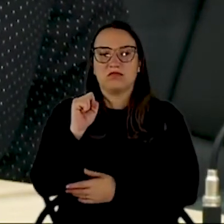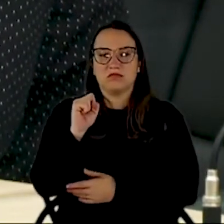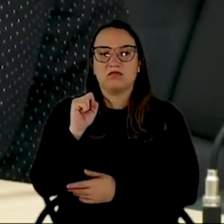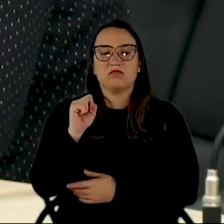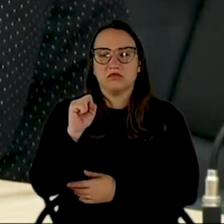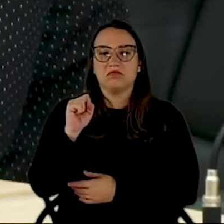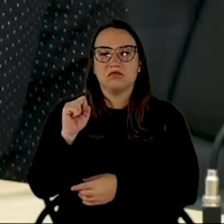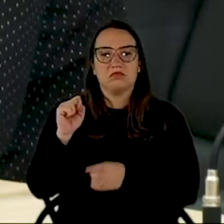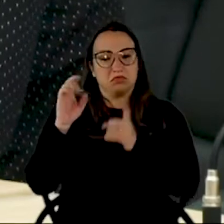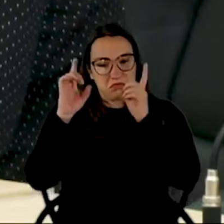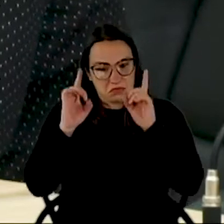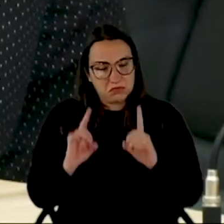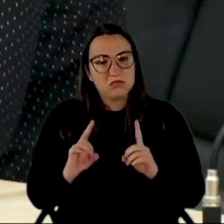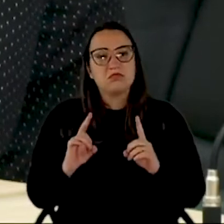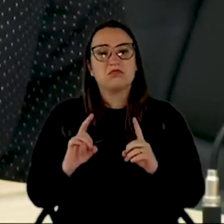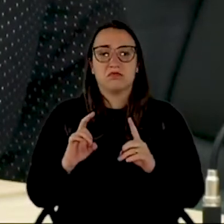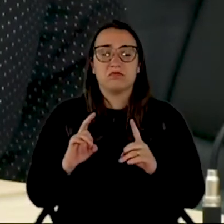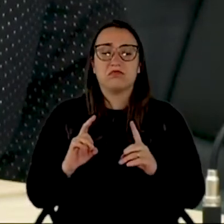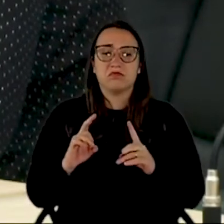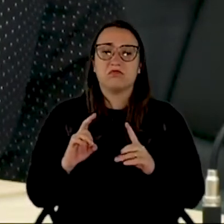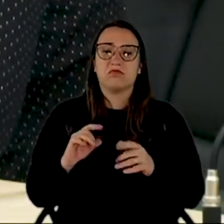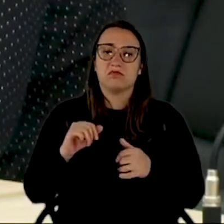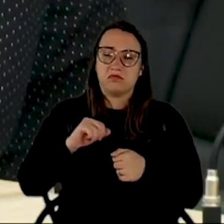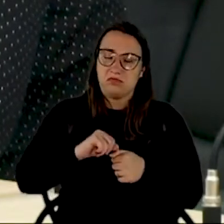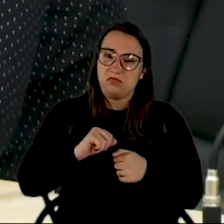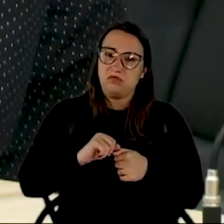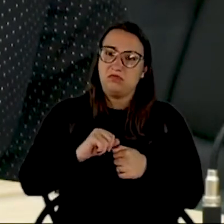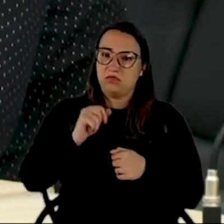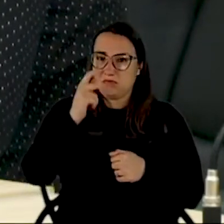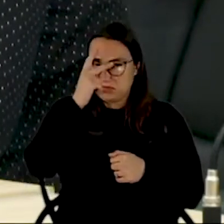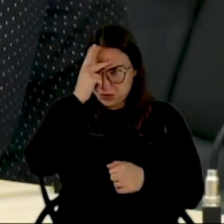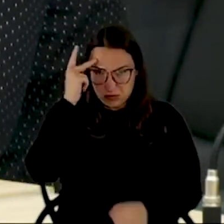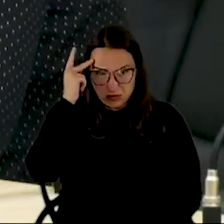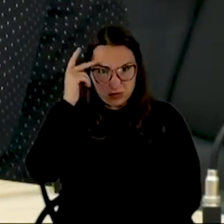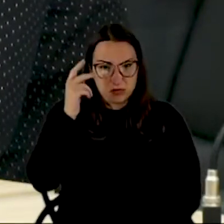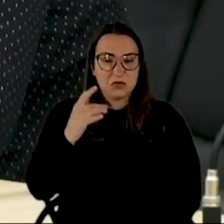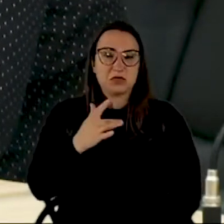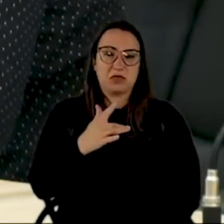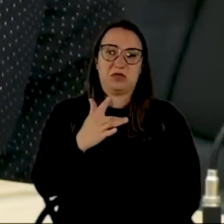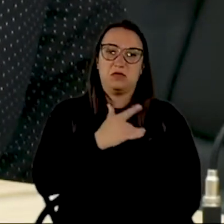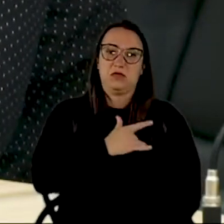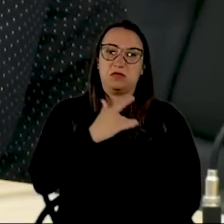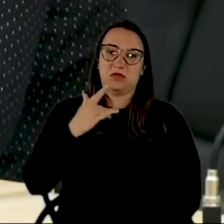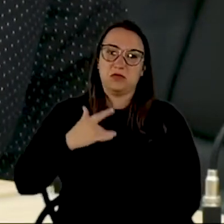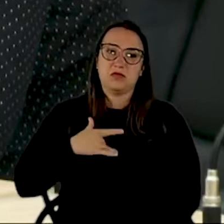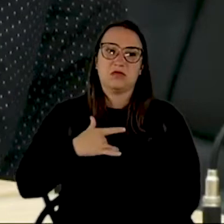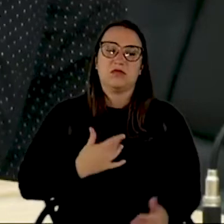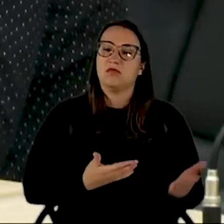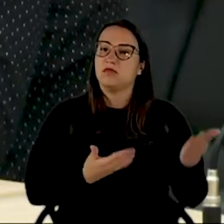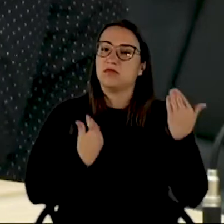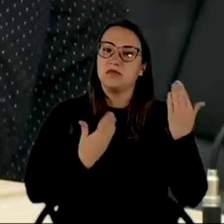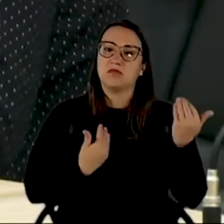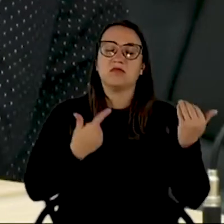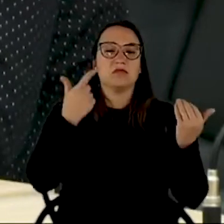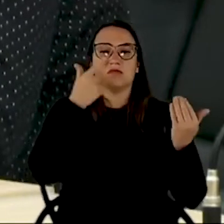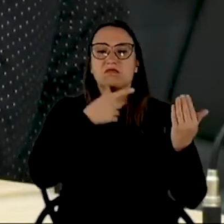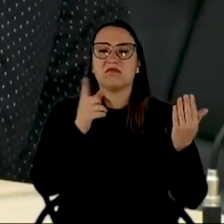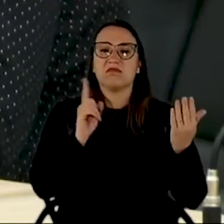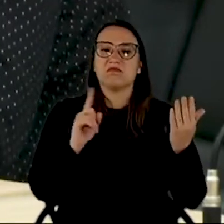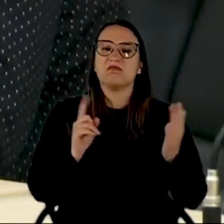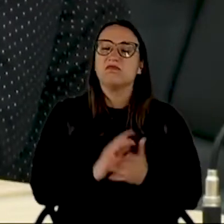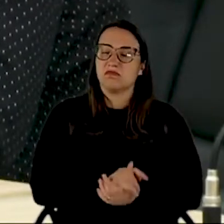deficiência, que faz que muitas pessoas com saúde, pessoas novas, não conseguem. Tanto que a gente pode